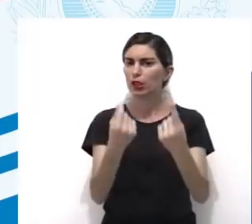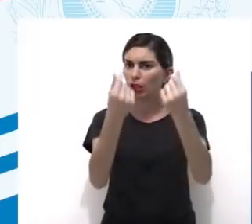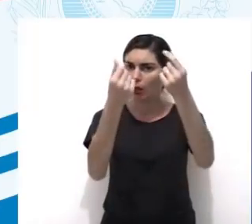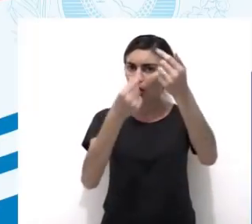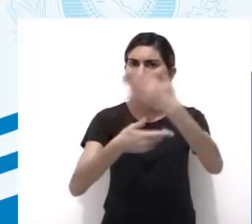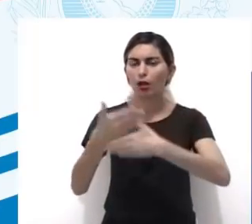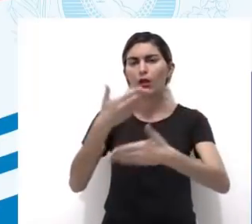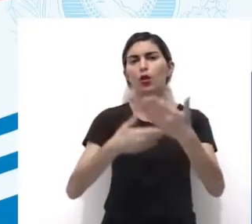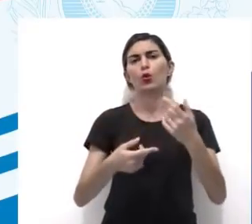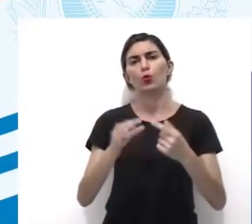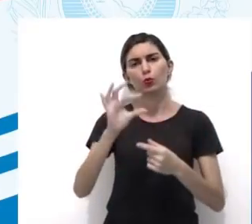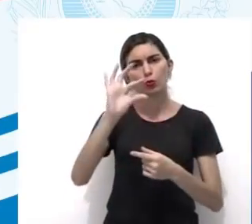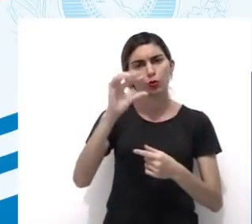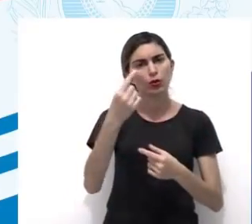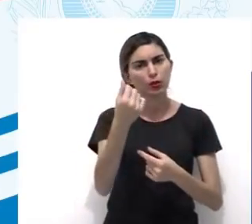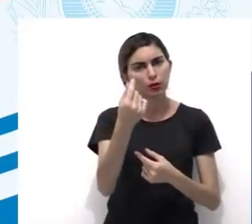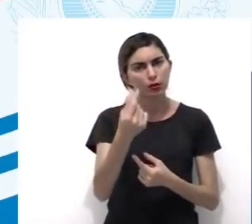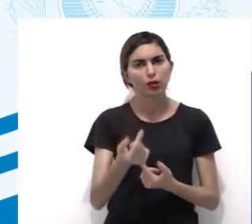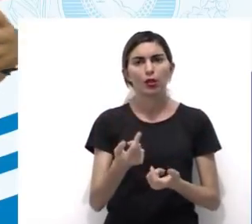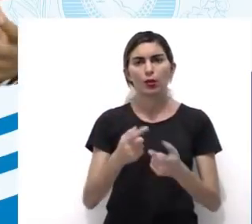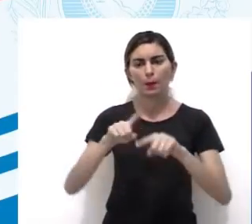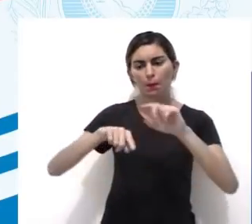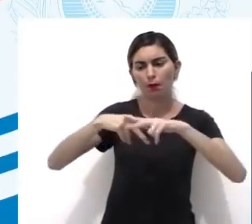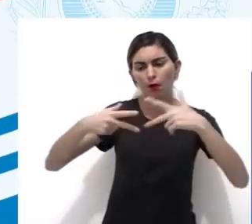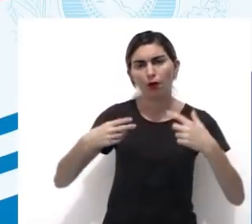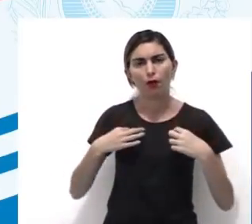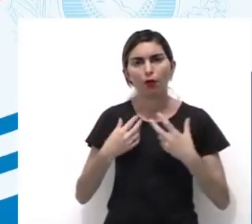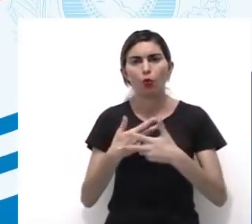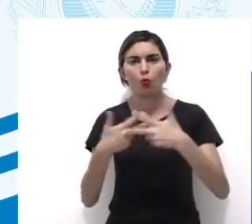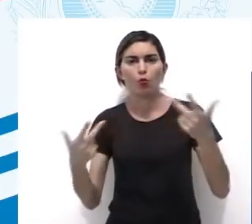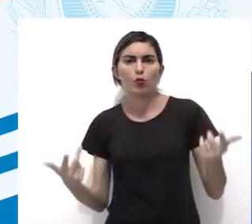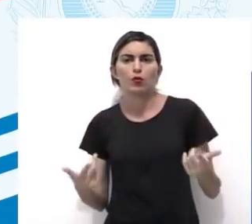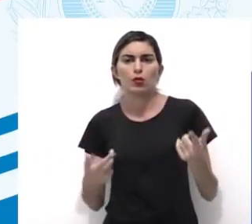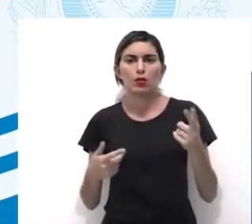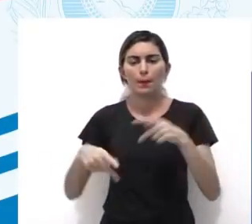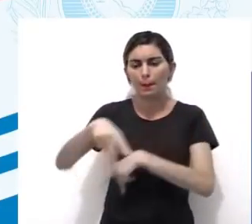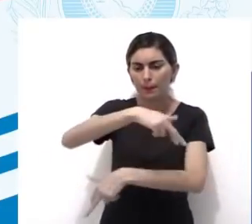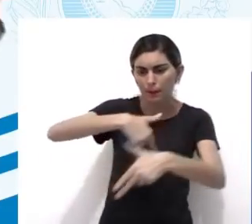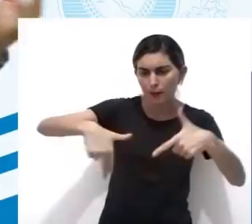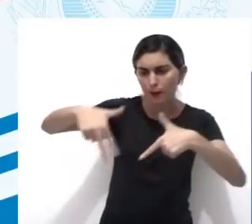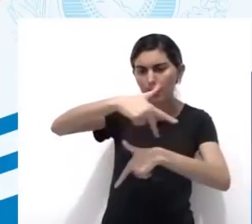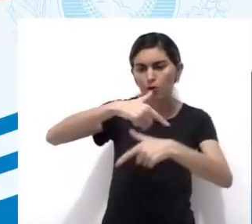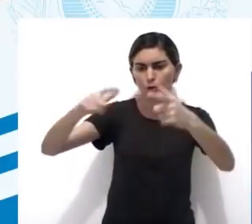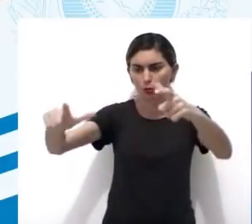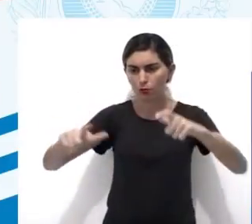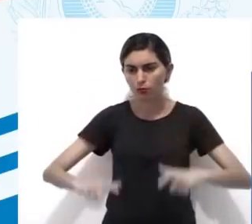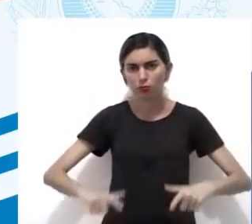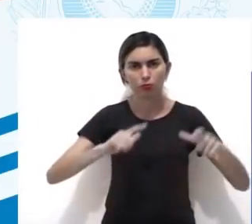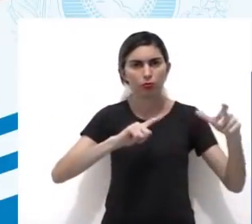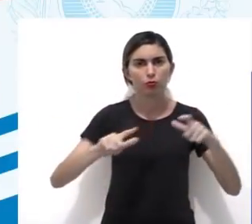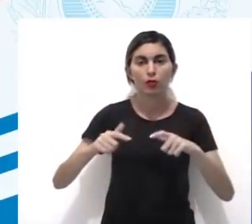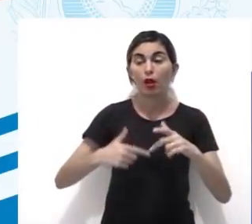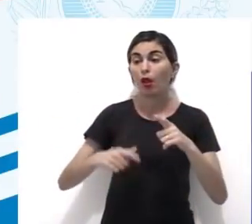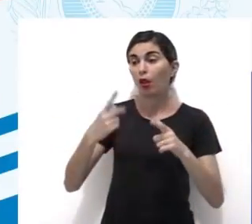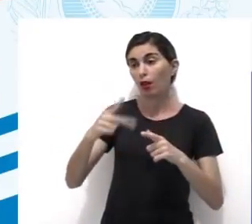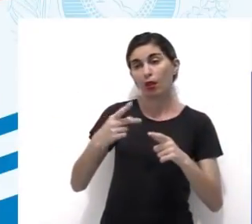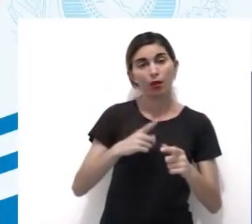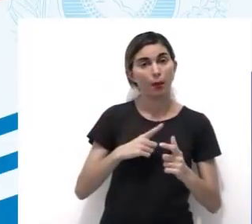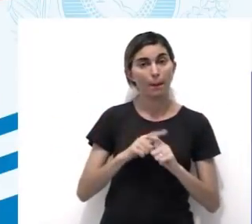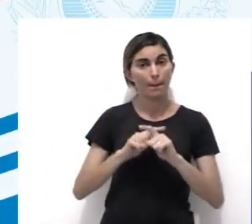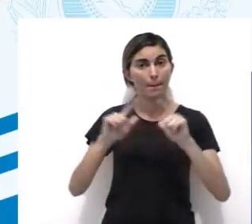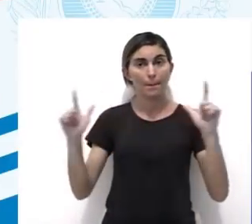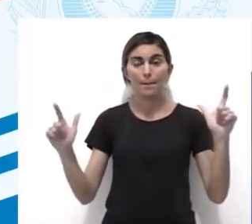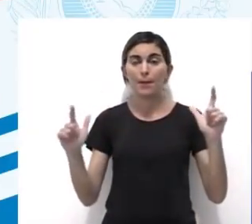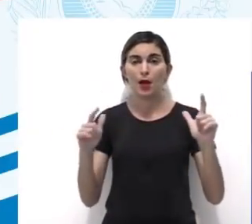monetárias, as trocas de moedas, as trocas de mercadorias, o fluxo de pessoas entre um lugar e outro, ele se dê com muito